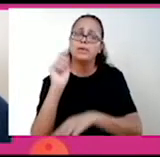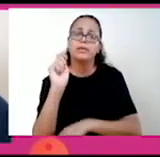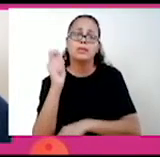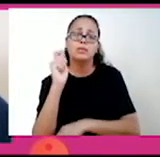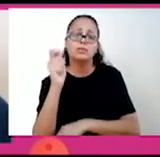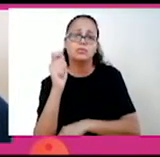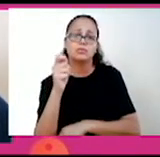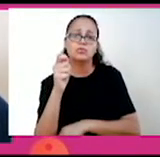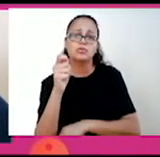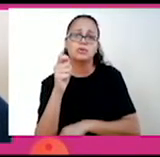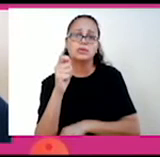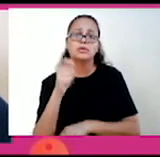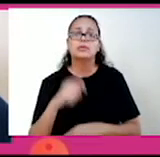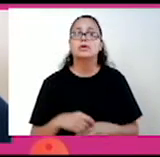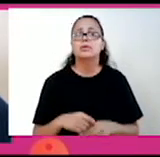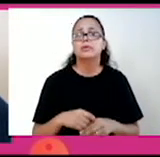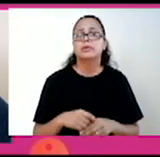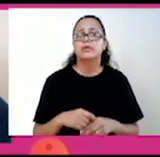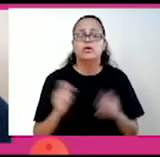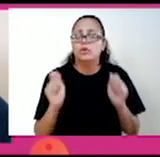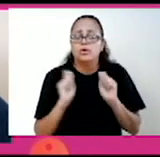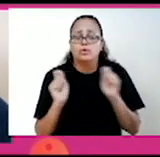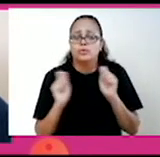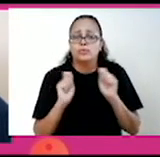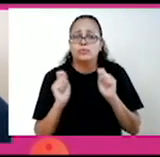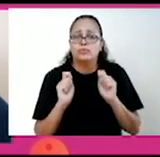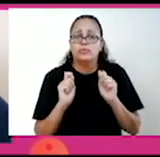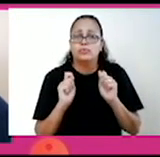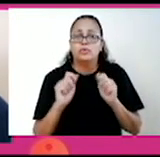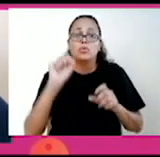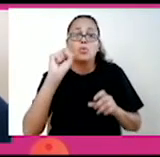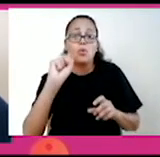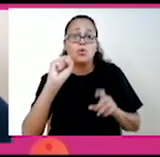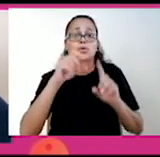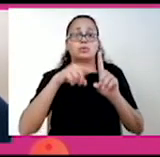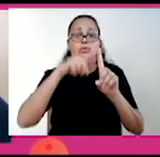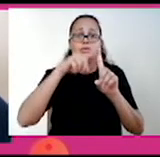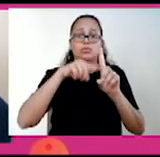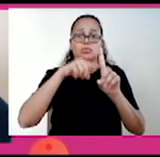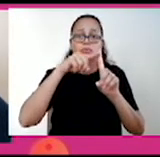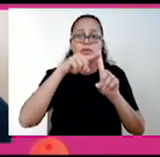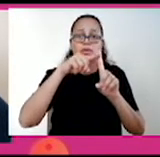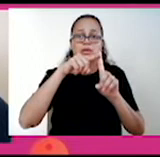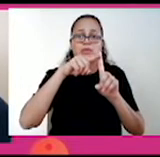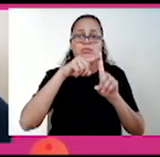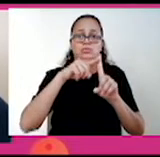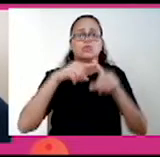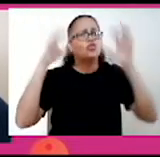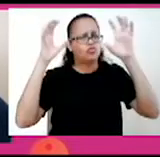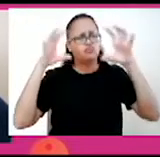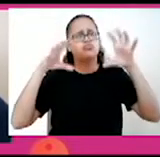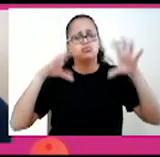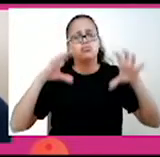ó. As médias térmicas são baixas, o inverno é bem frio, chegando a 8 graus. As precipitações são abundantes, né? Ou